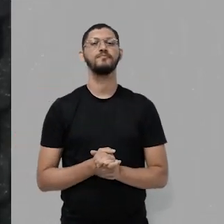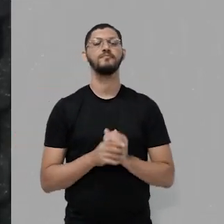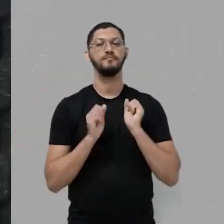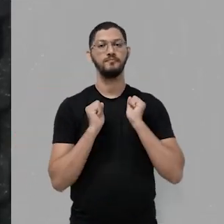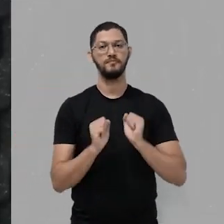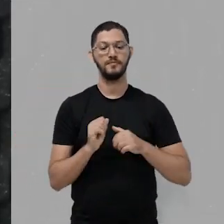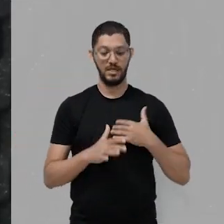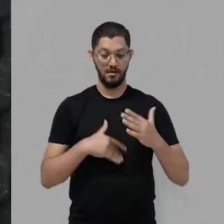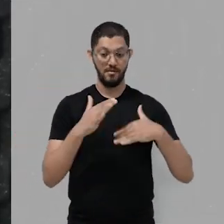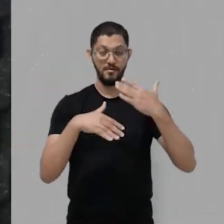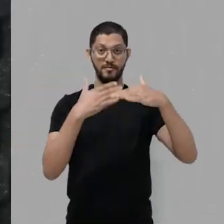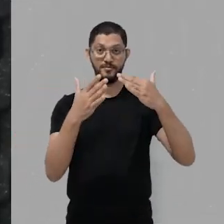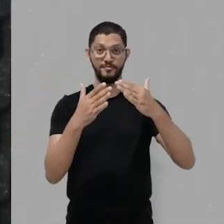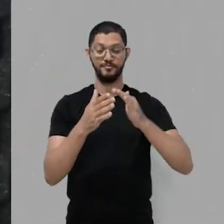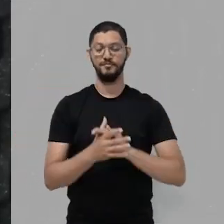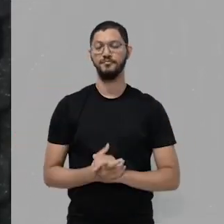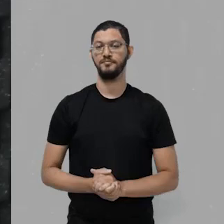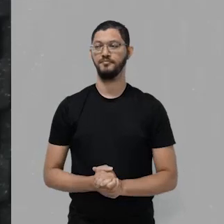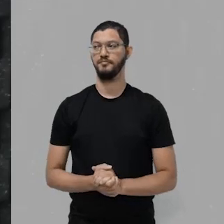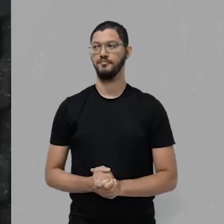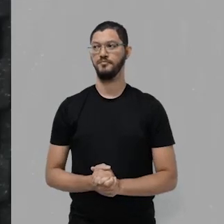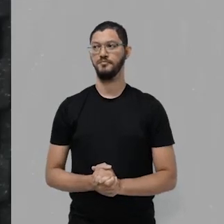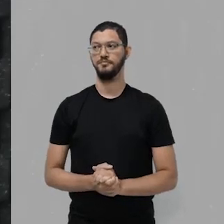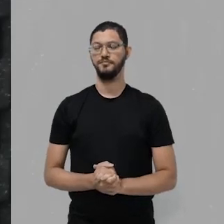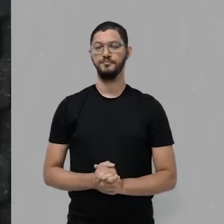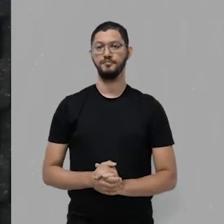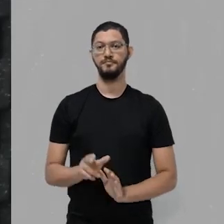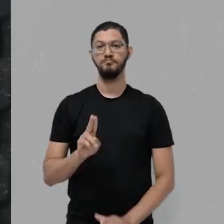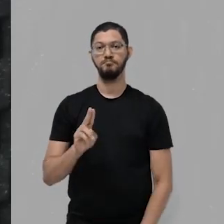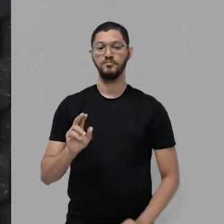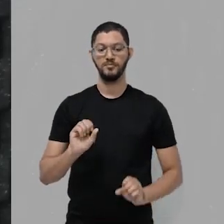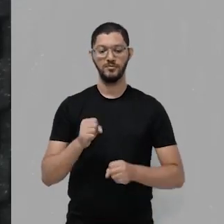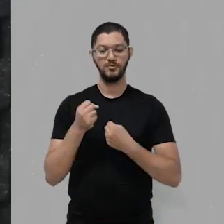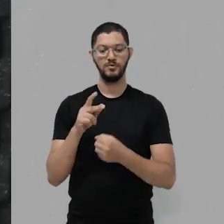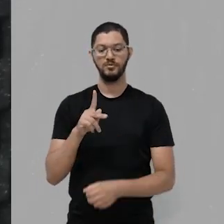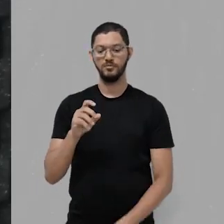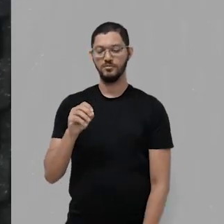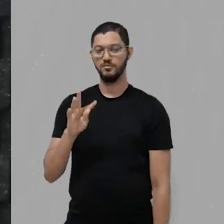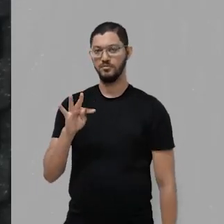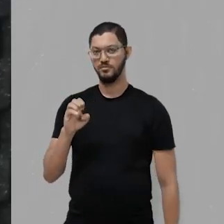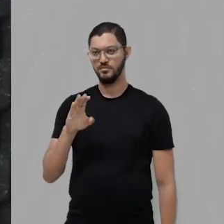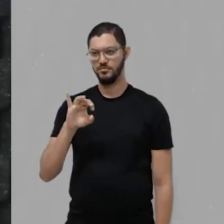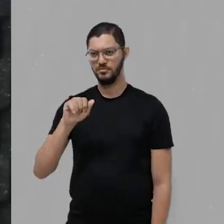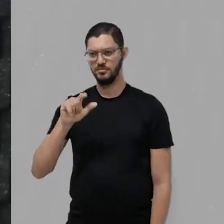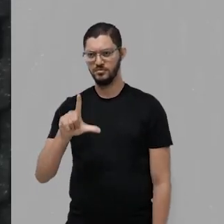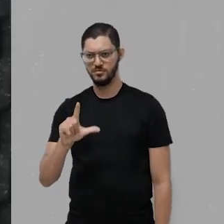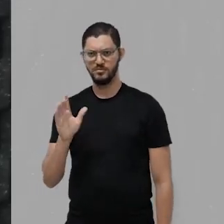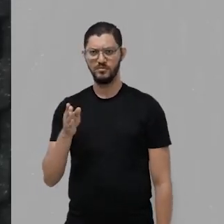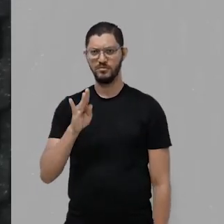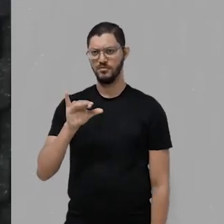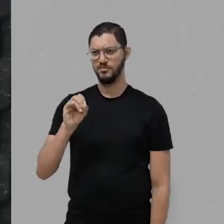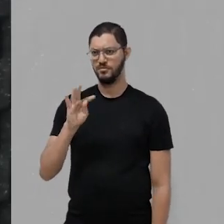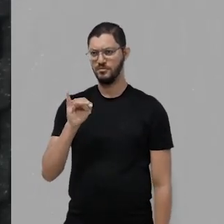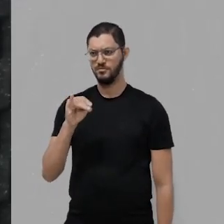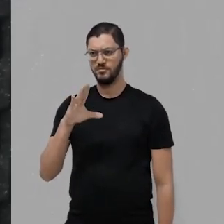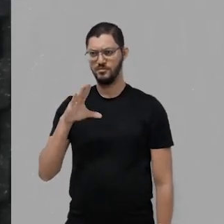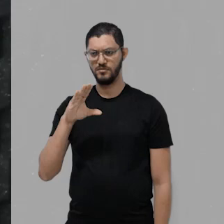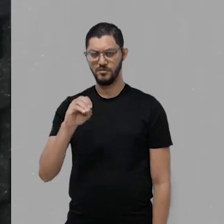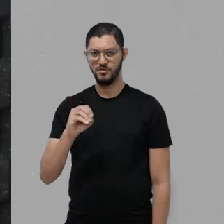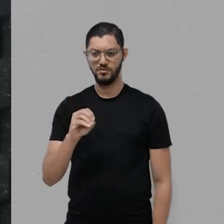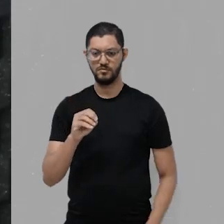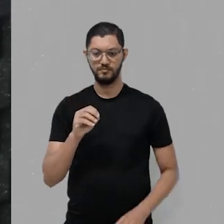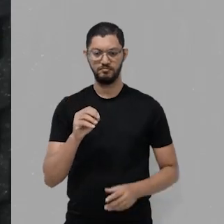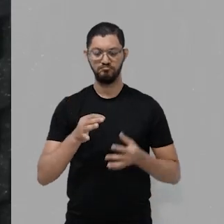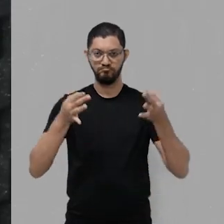eles possam se multiplicar. Então, isso é que a gente chama de potencial biótico. É o potencial que uma população tem